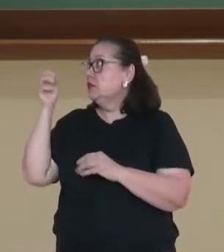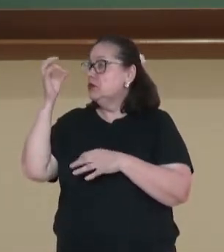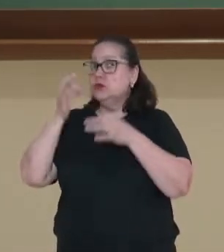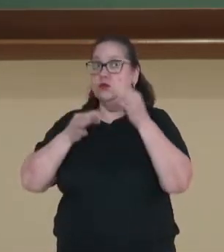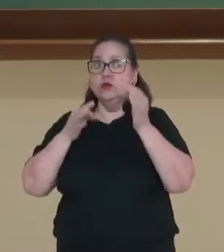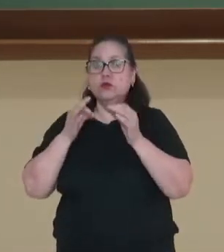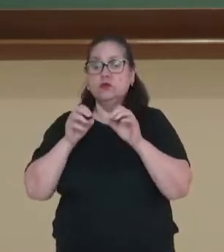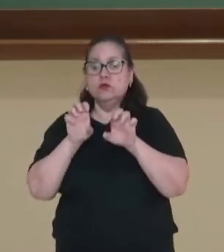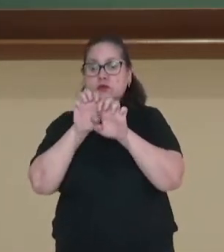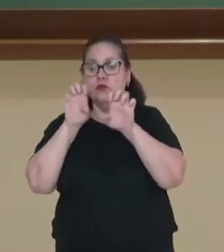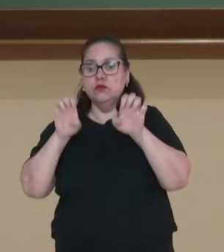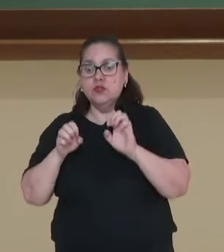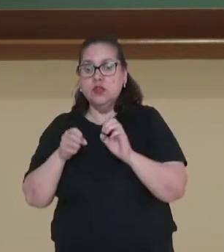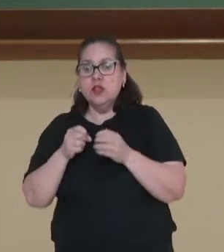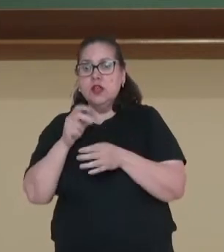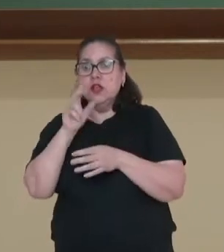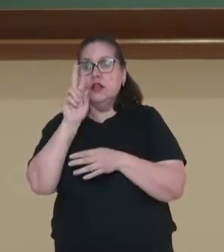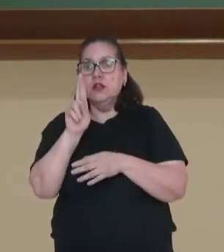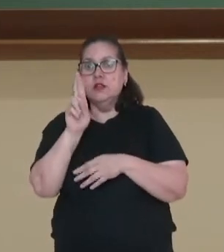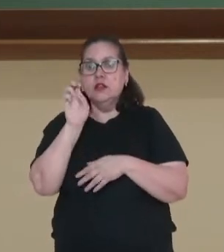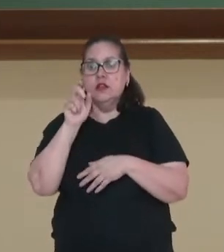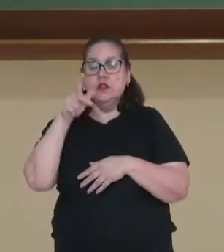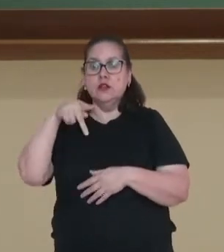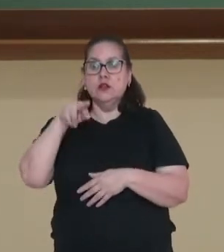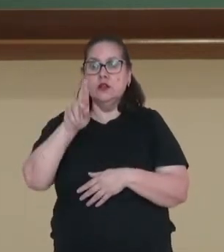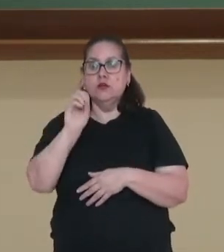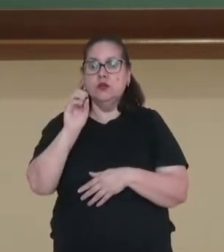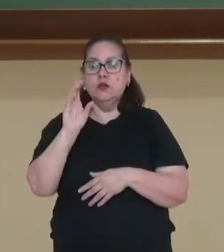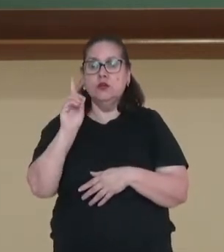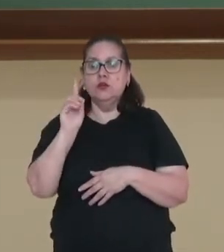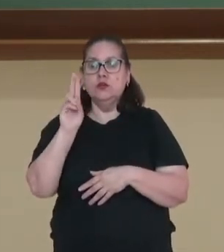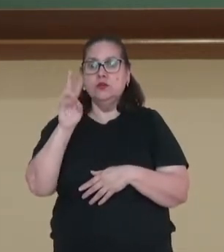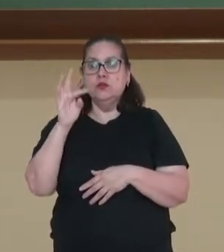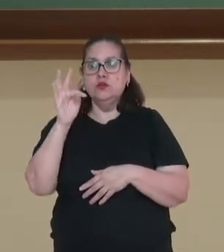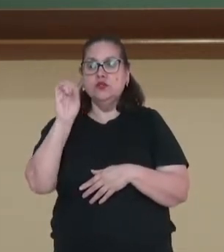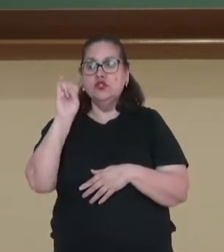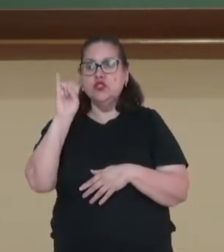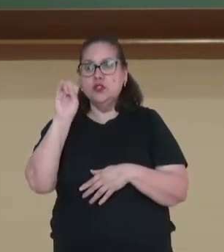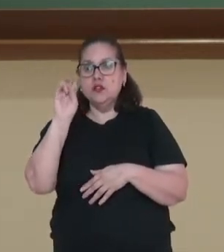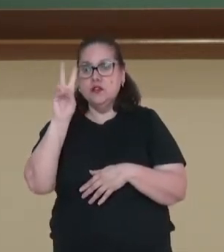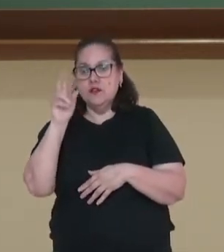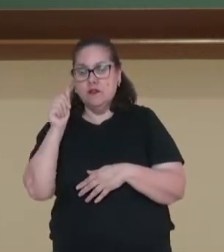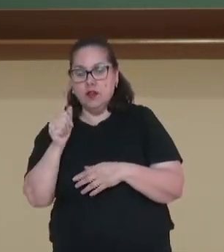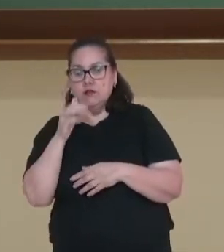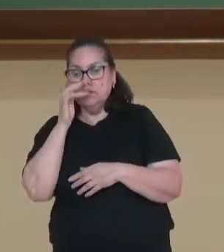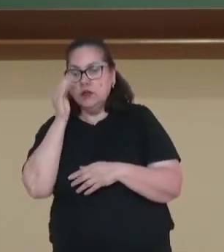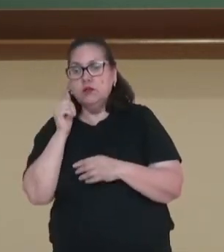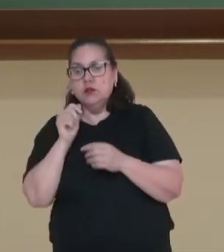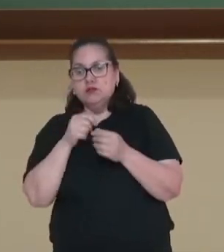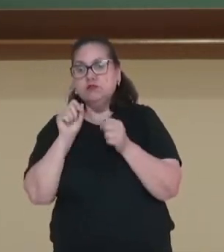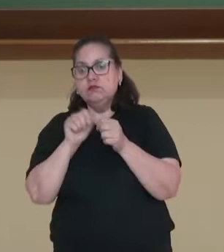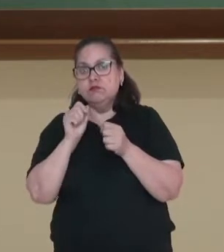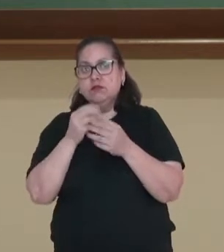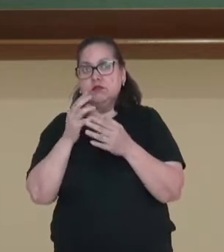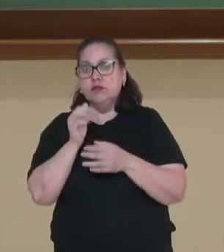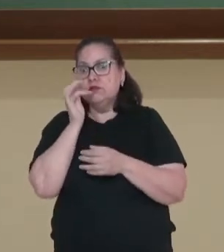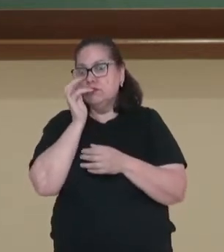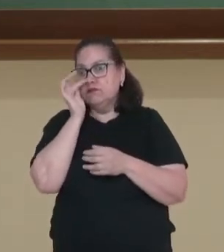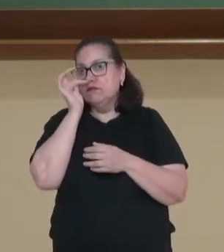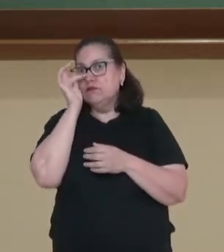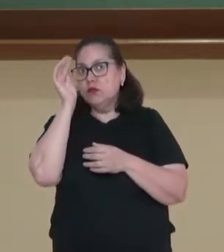justamente a estrutura reprodutiva da planta, tá? Então, quando ela tá na época da reprodução, ela produz essa flor,